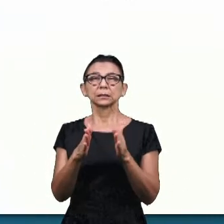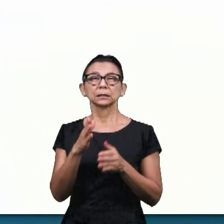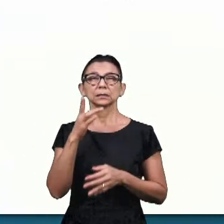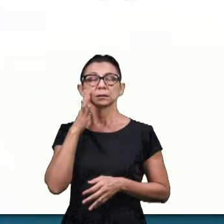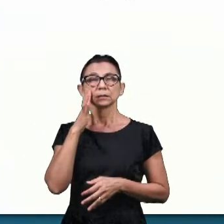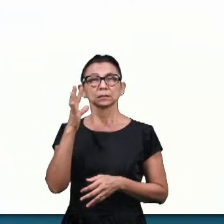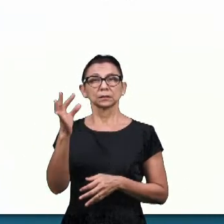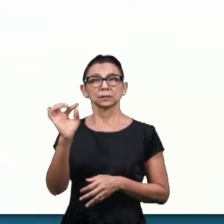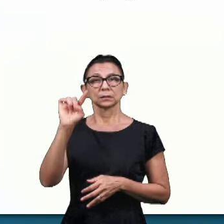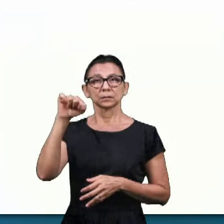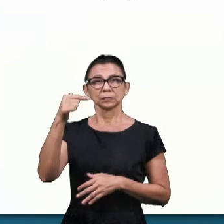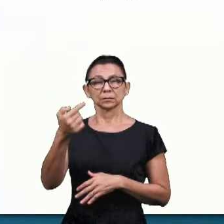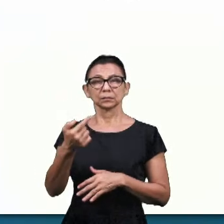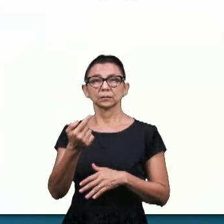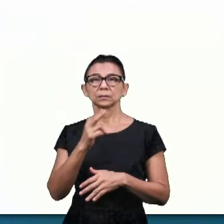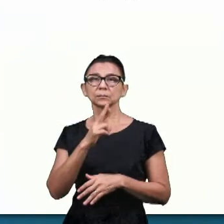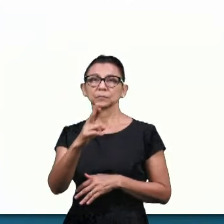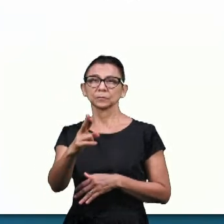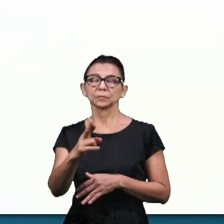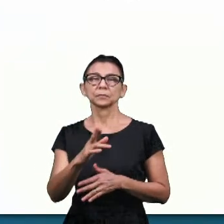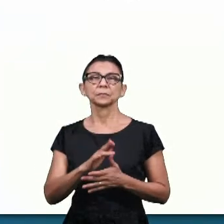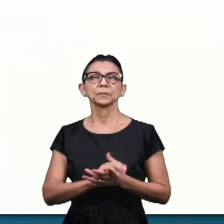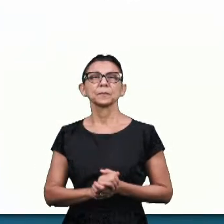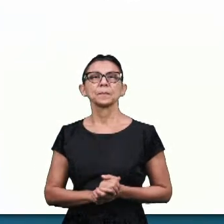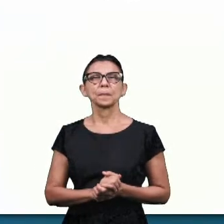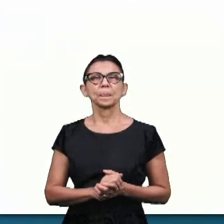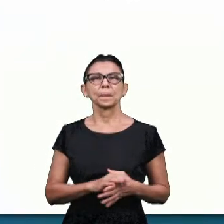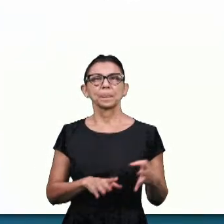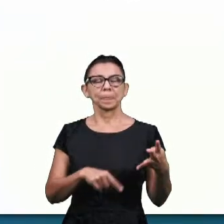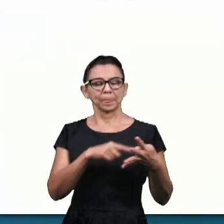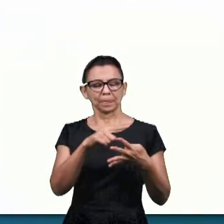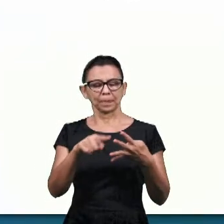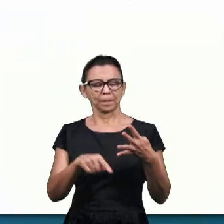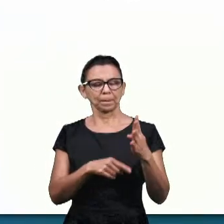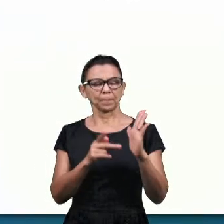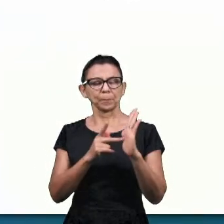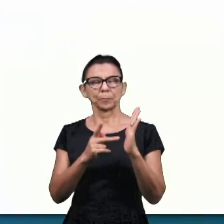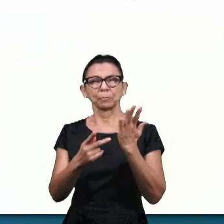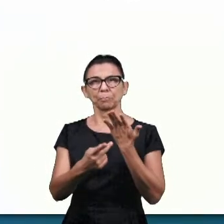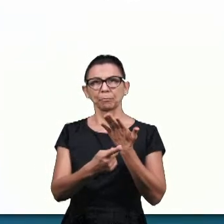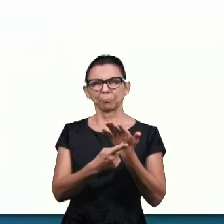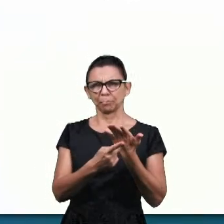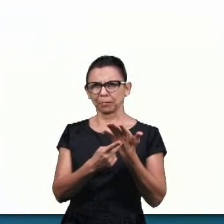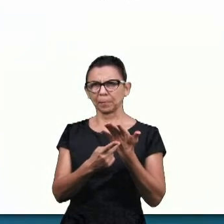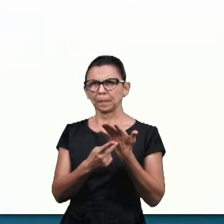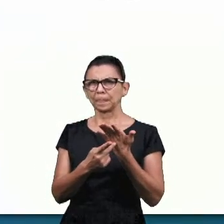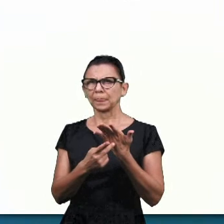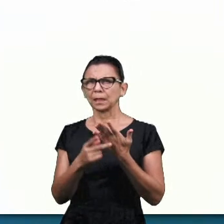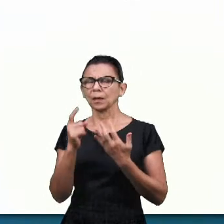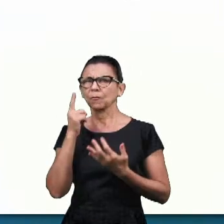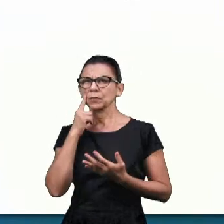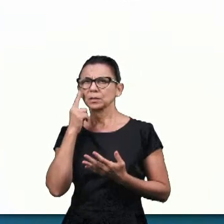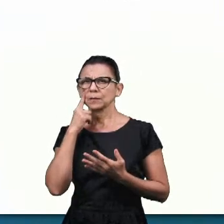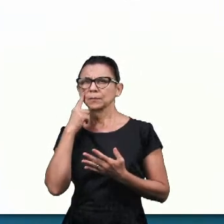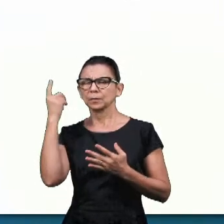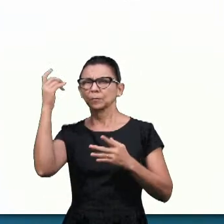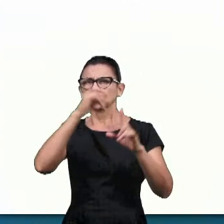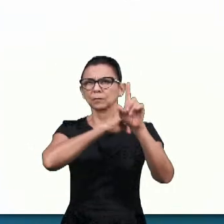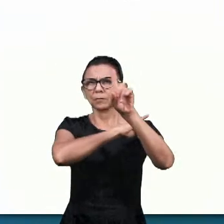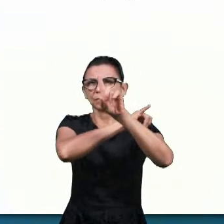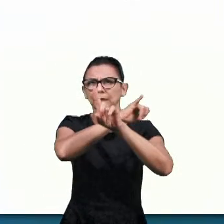que vêm na sequência. Em cada uma das 4 primeiras parábolas, podemos apontar profeticamente os elementos que